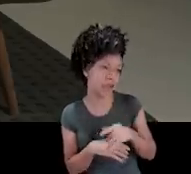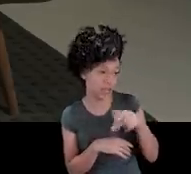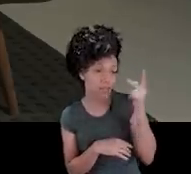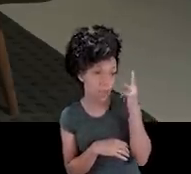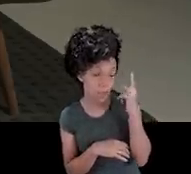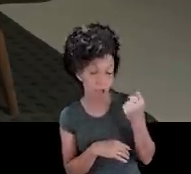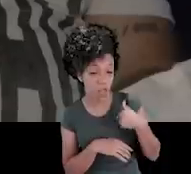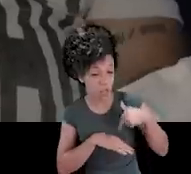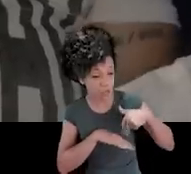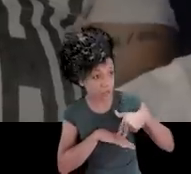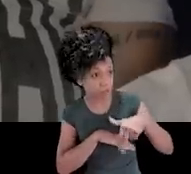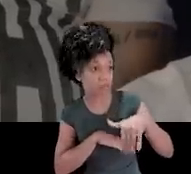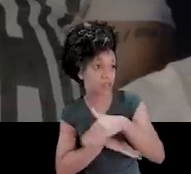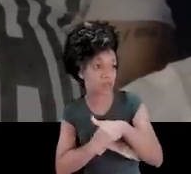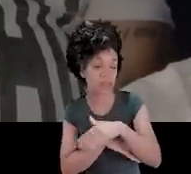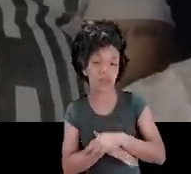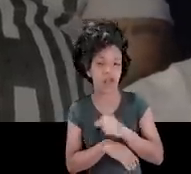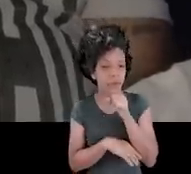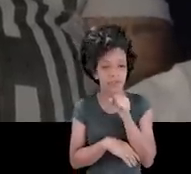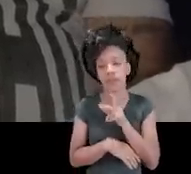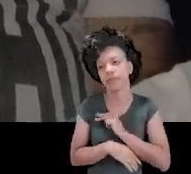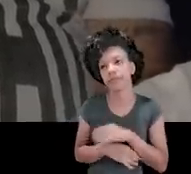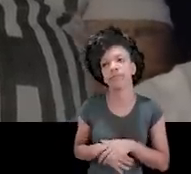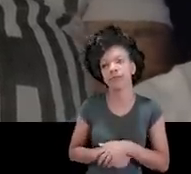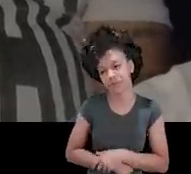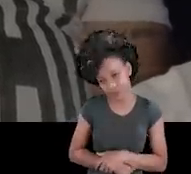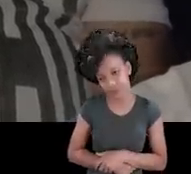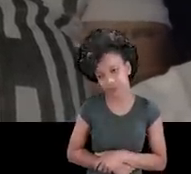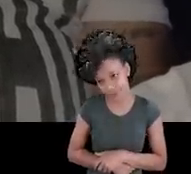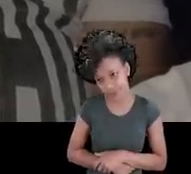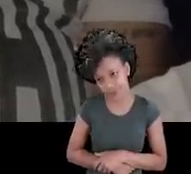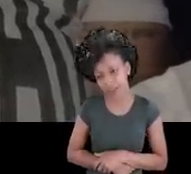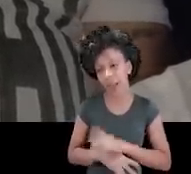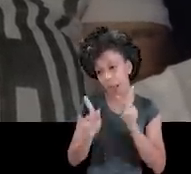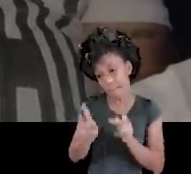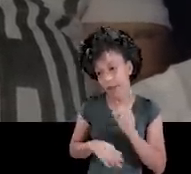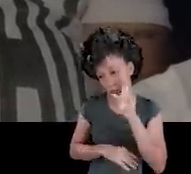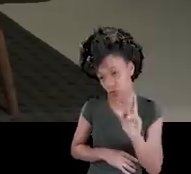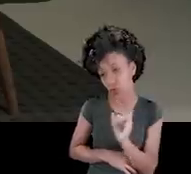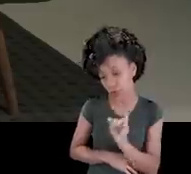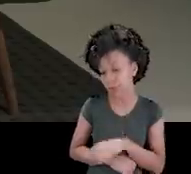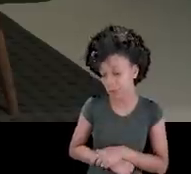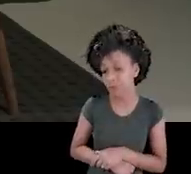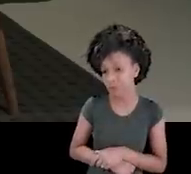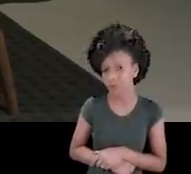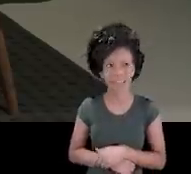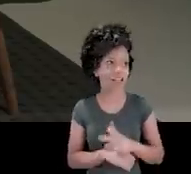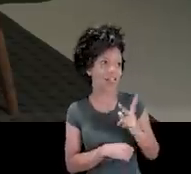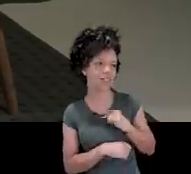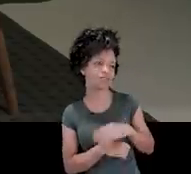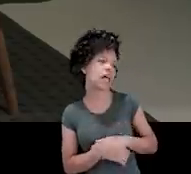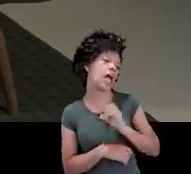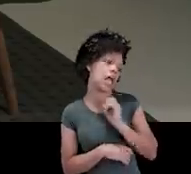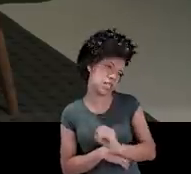inclusive, que eu saí na rua, cara. E uma velhinha falou, ai, já começa a fazer... E eu, tipo assim, a paz do Senhor, irmã. Cara, zero tolerância, né?